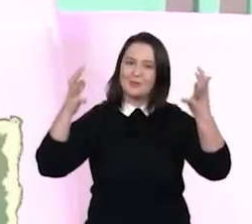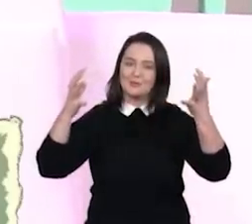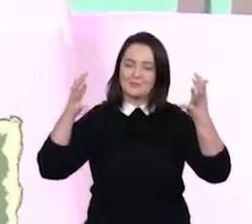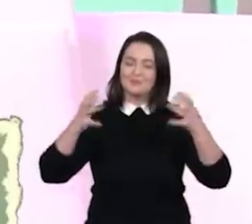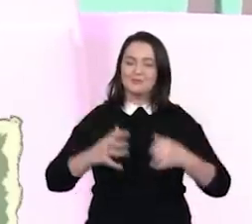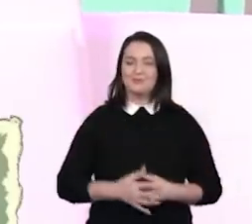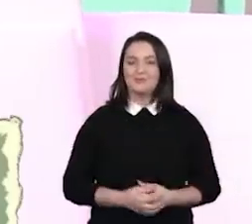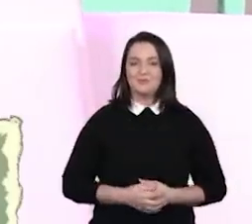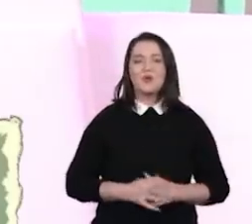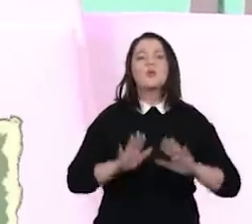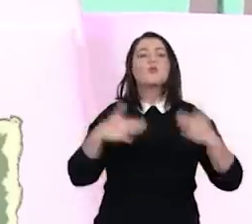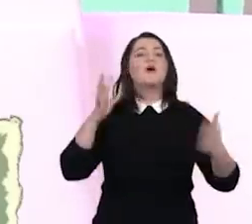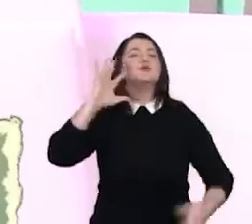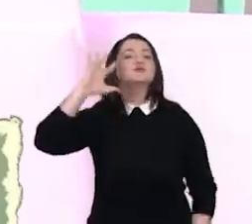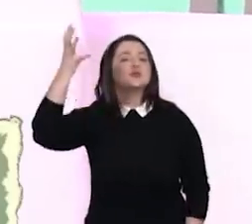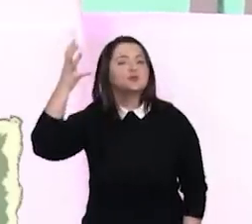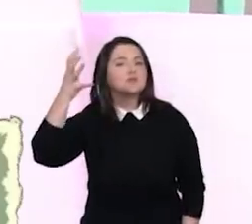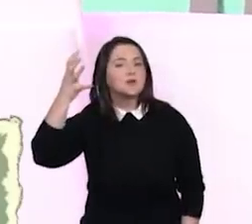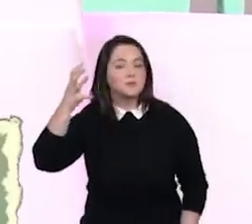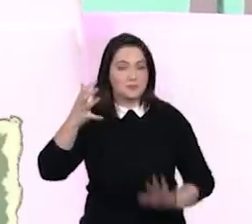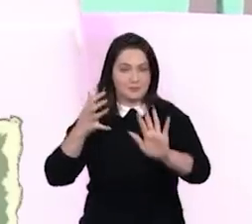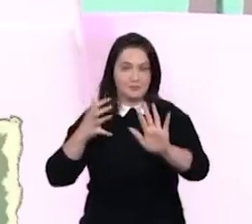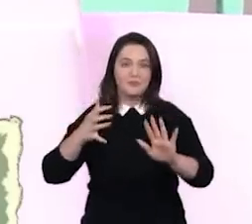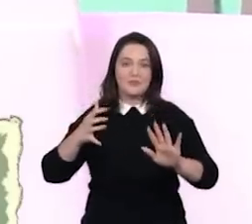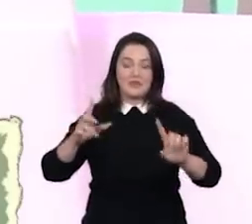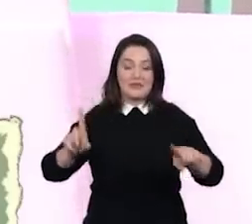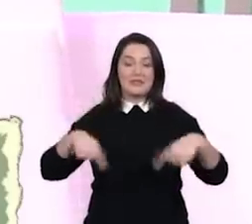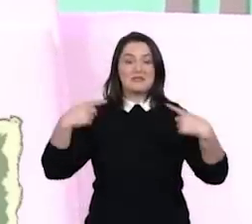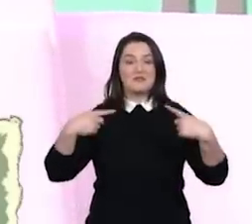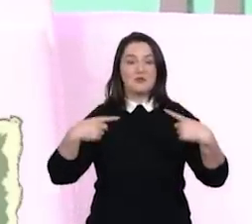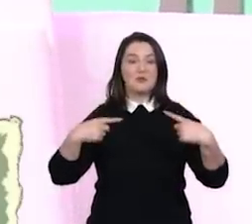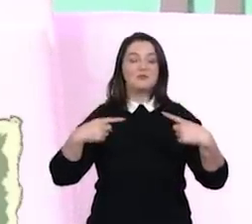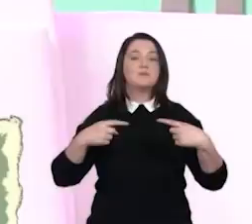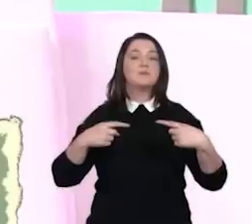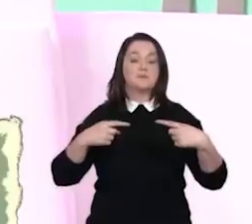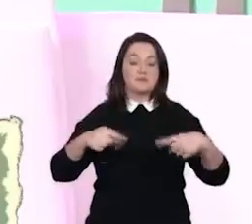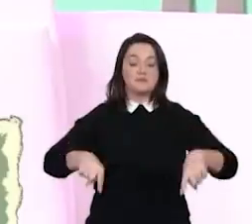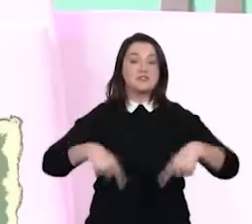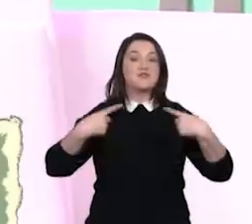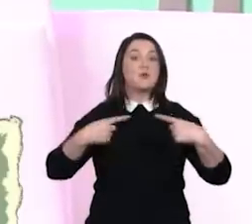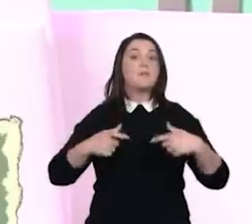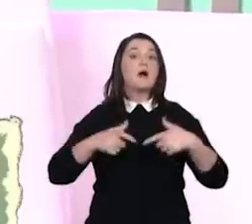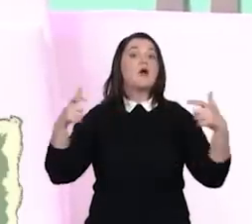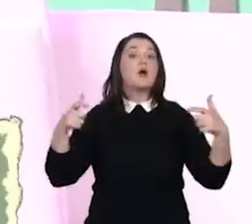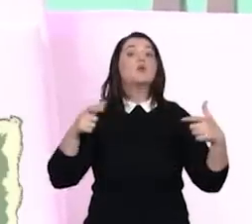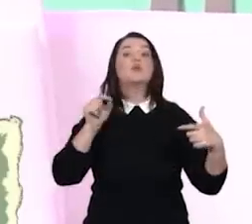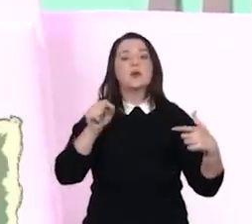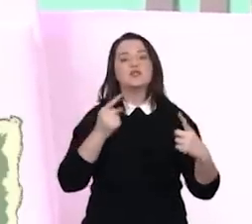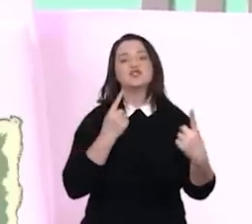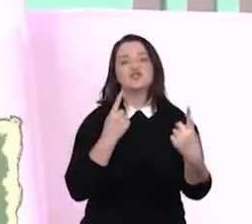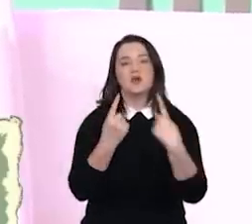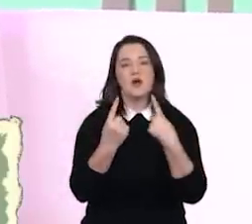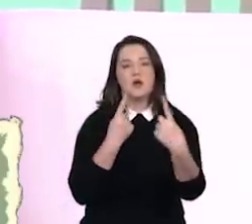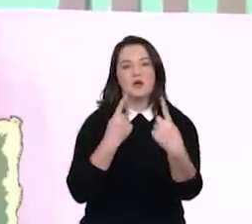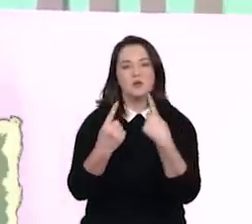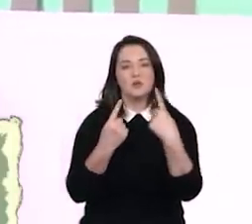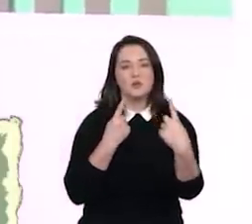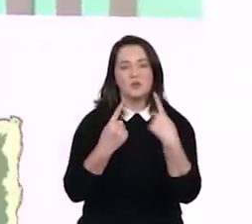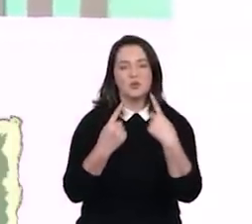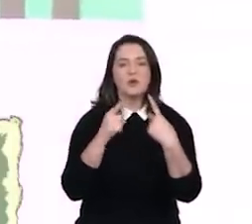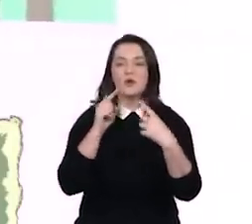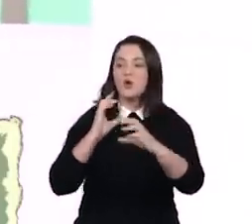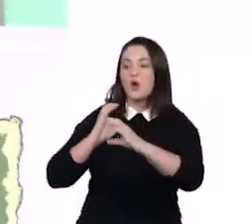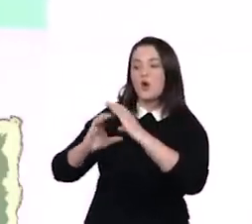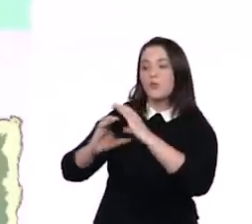desafios. Um desses desafios é o diálogo que muitas vezes temos em casa, que nós chamamos de comunicação de